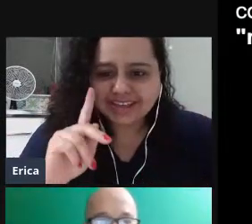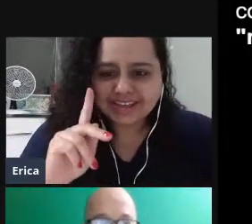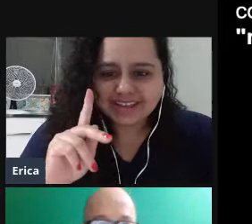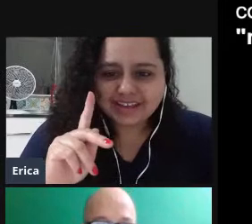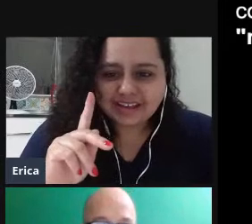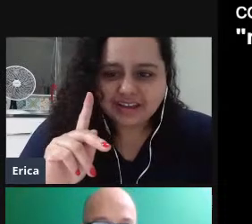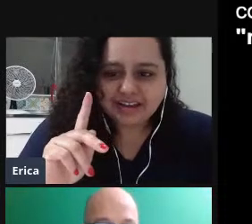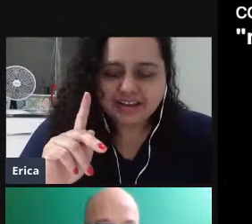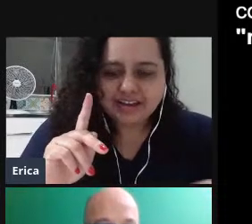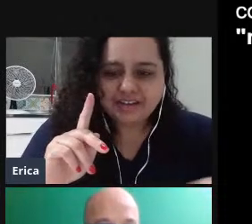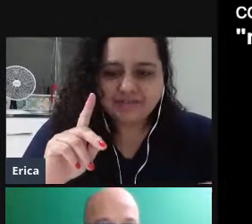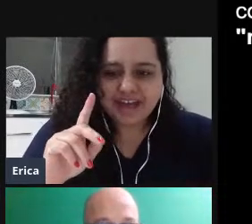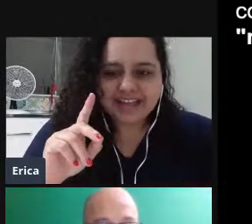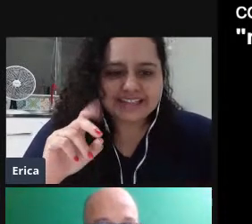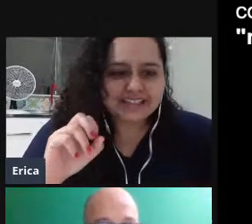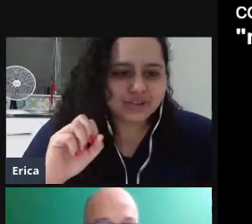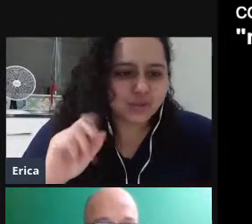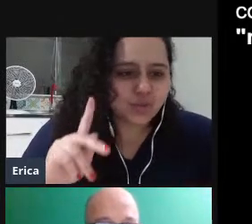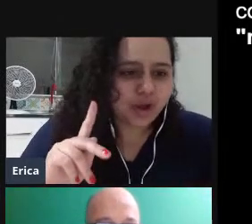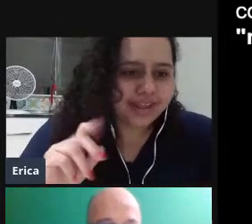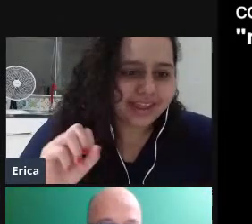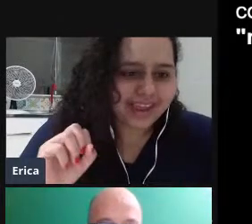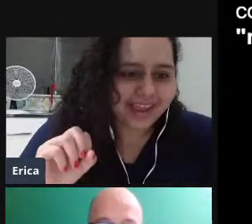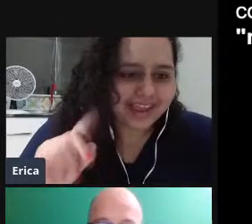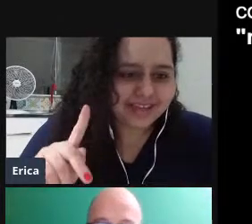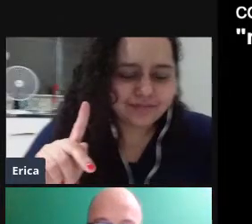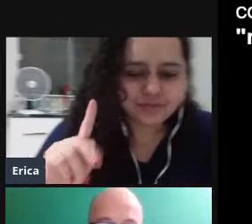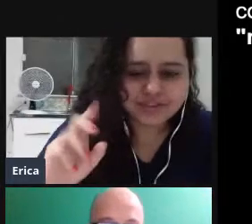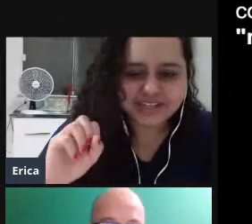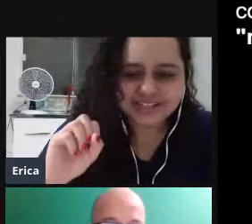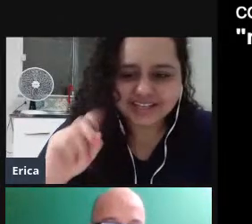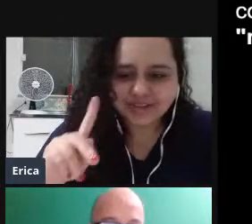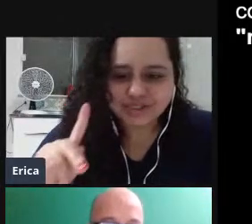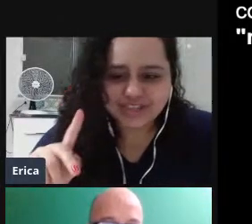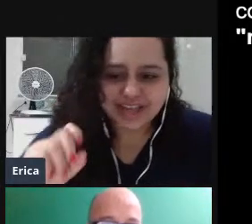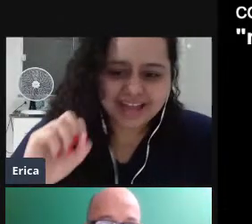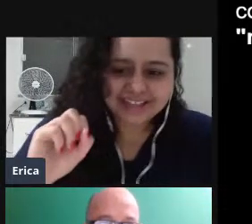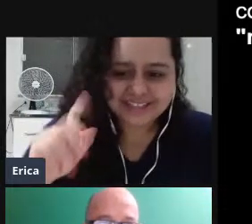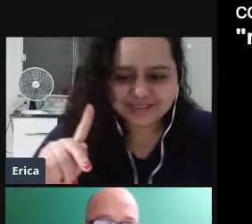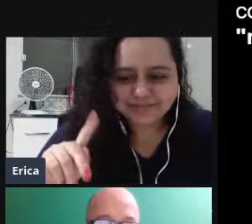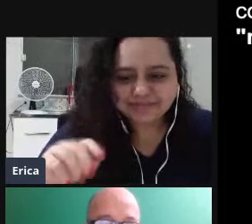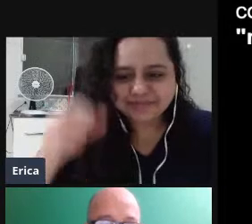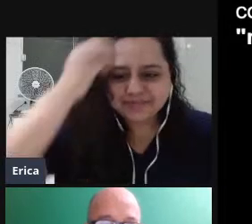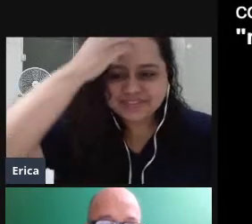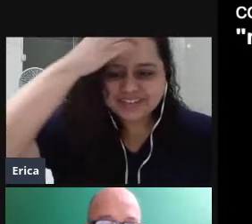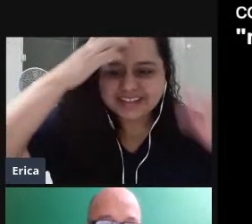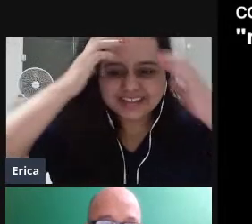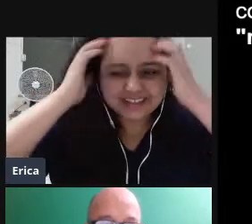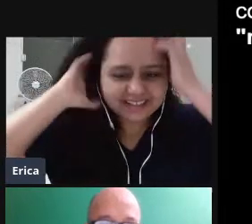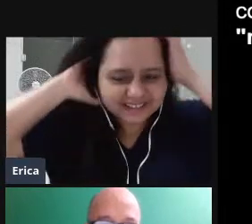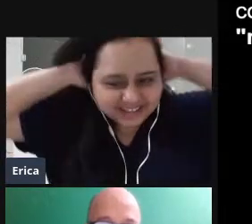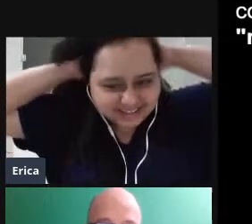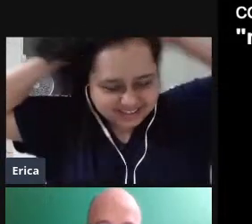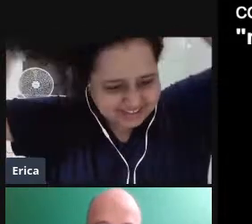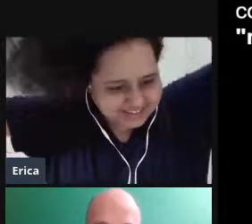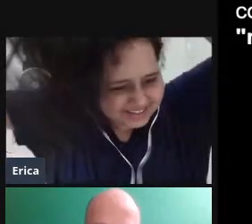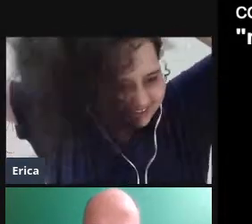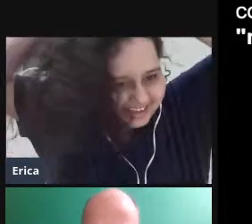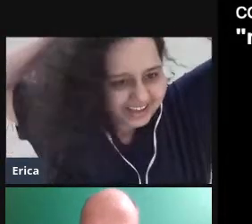aí. Vai dando um ok, vocês aí no chat.